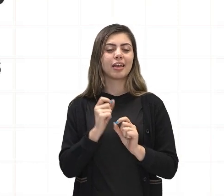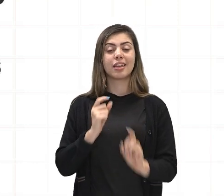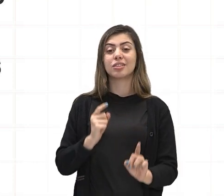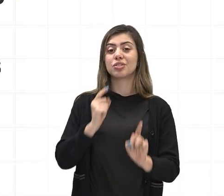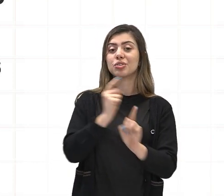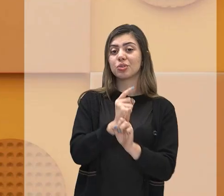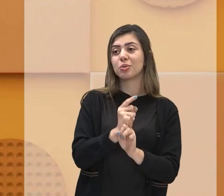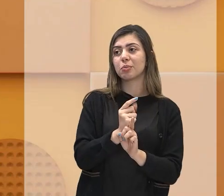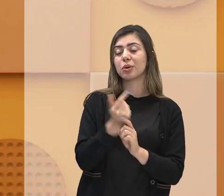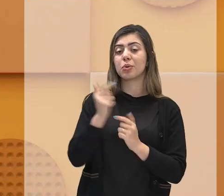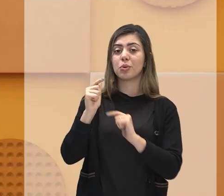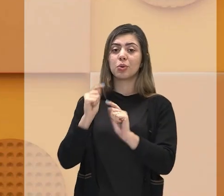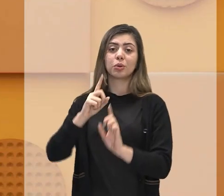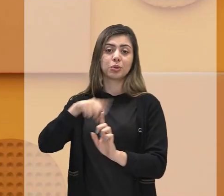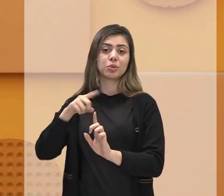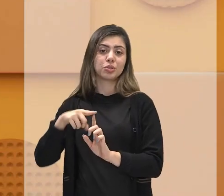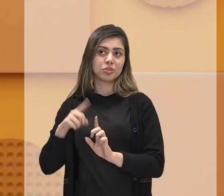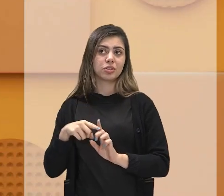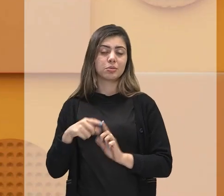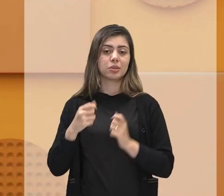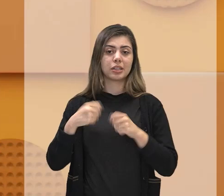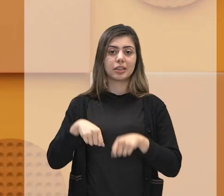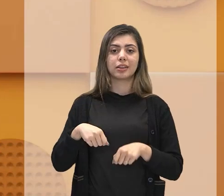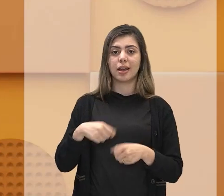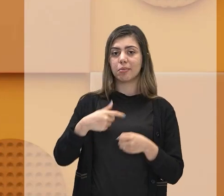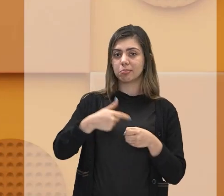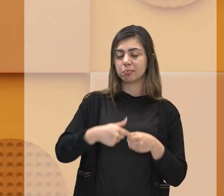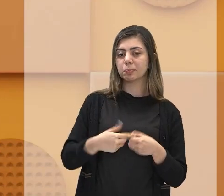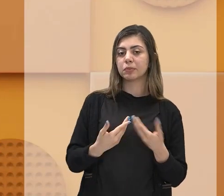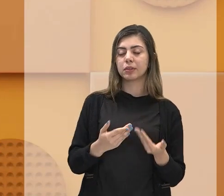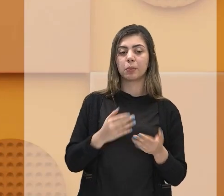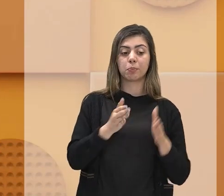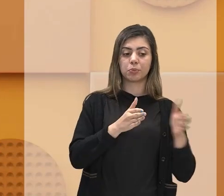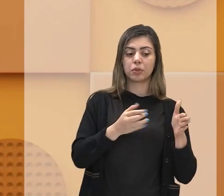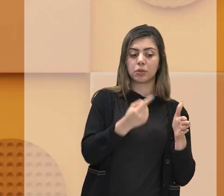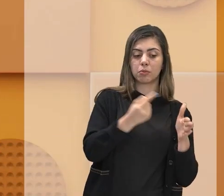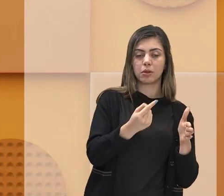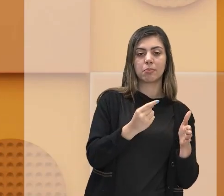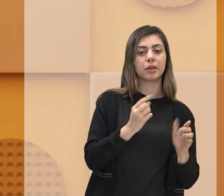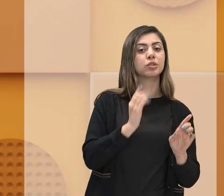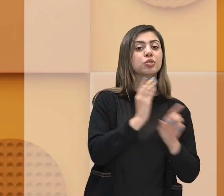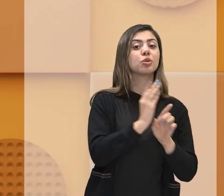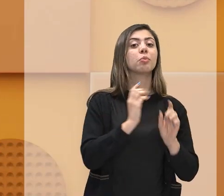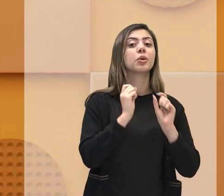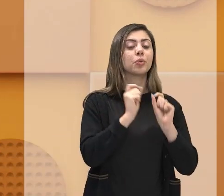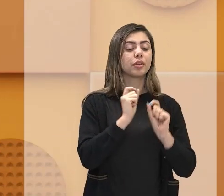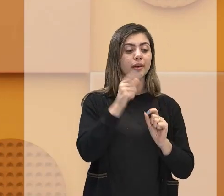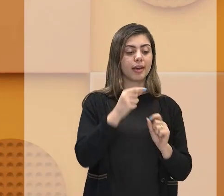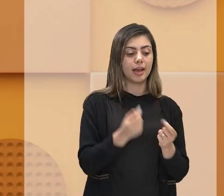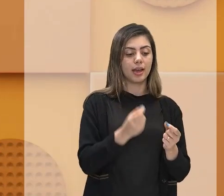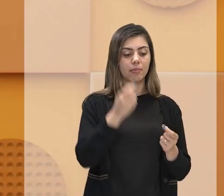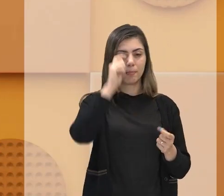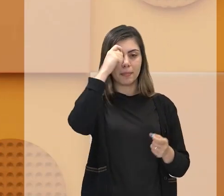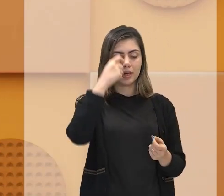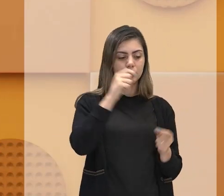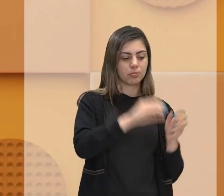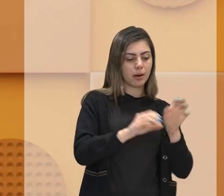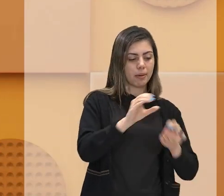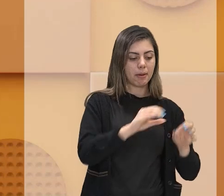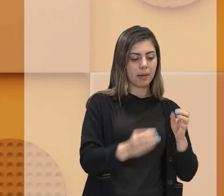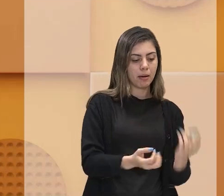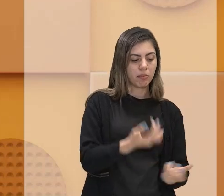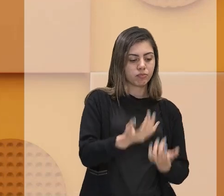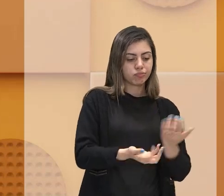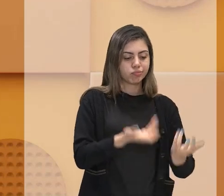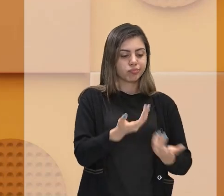fontes de combustíveis. Se naquele momento da primeira fase se descobriu a queima do carvão mineral nas caldeiras das máquinas ali